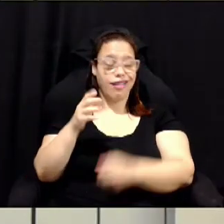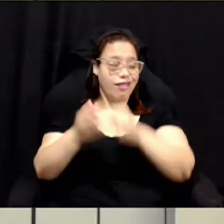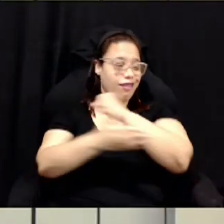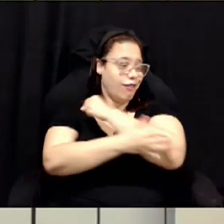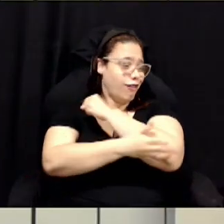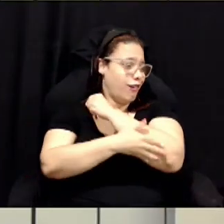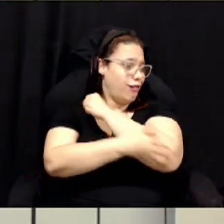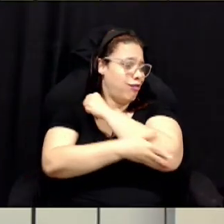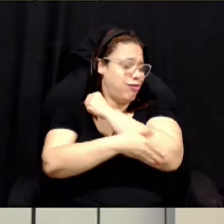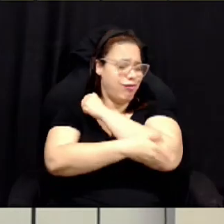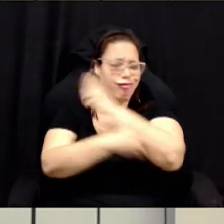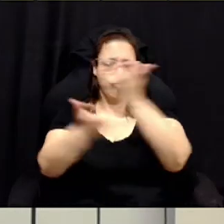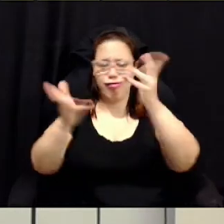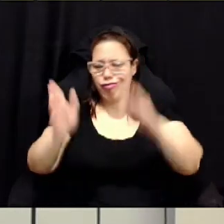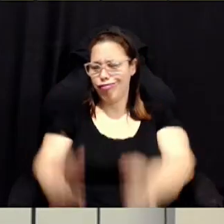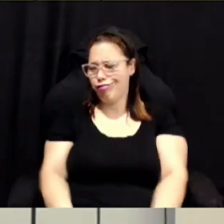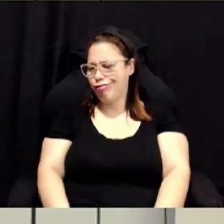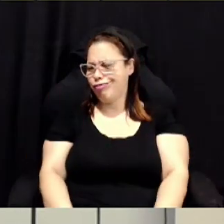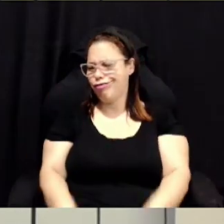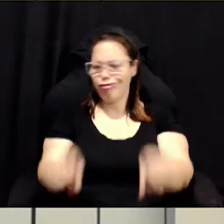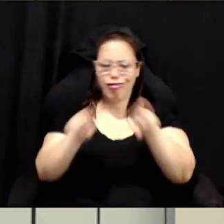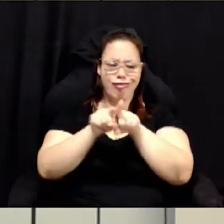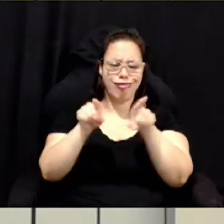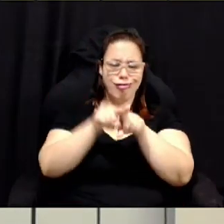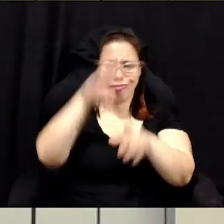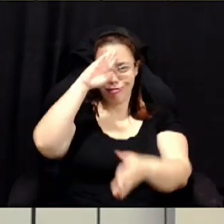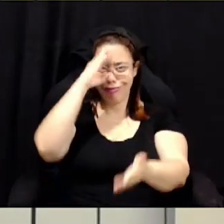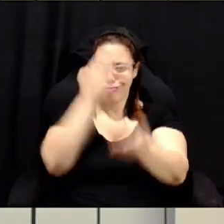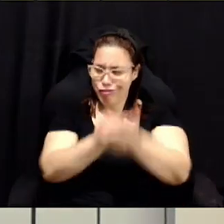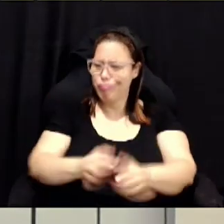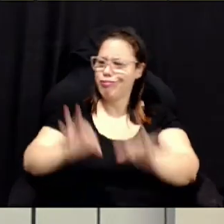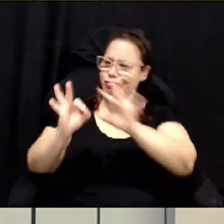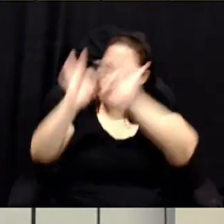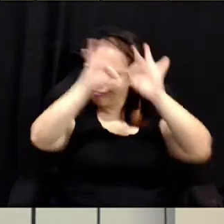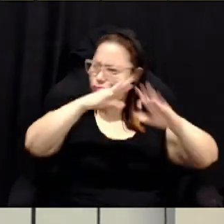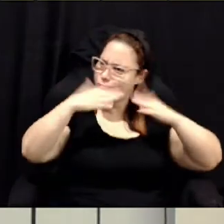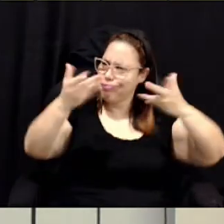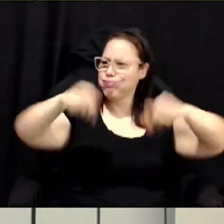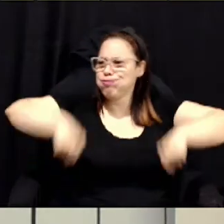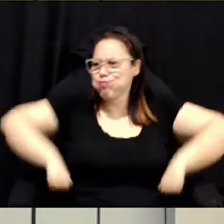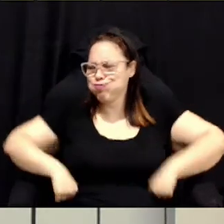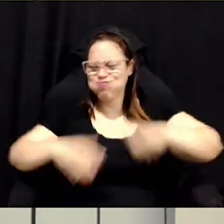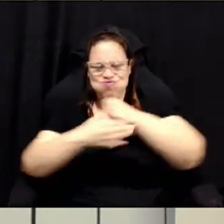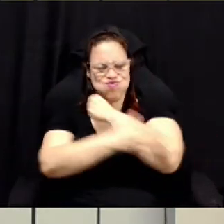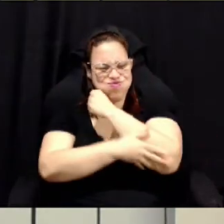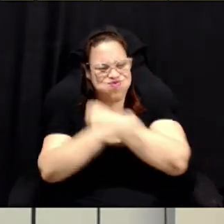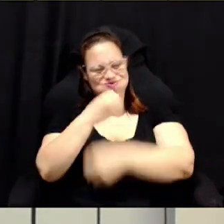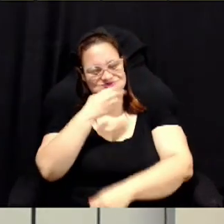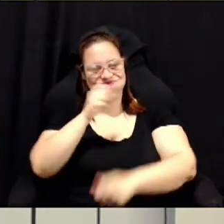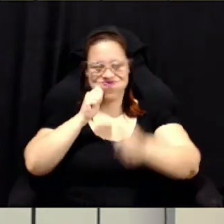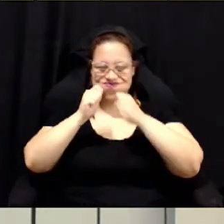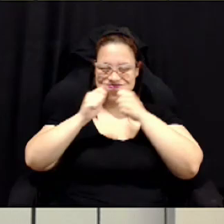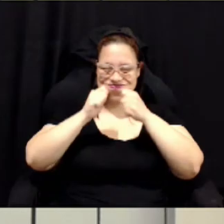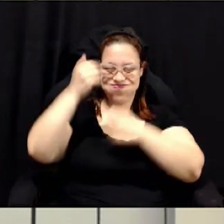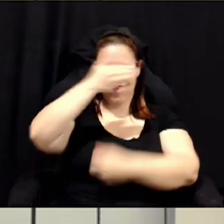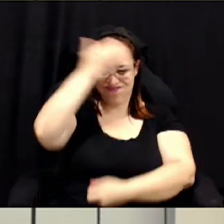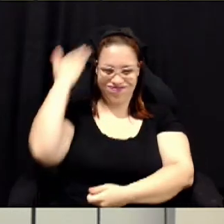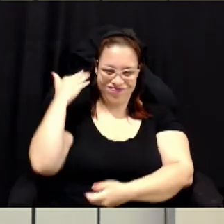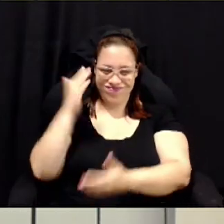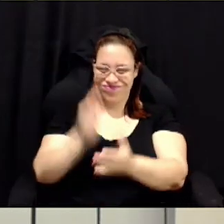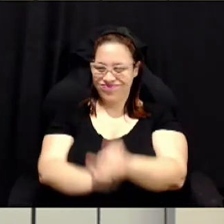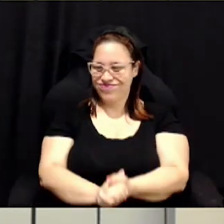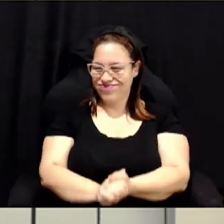do estúdio também. Tenho certeza que você que está em casa também se deu muito bem hoje, a nossa repórter Carla Mendro, que